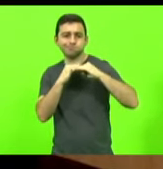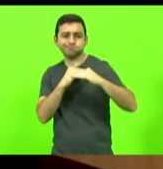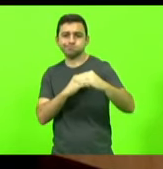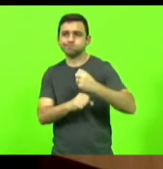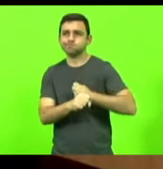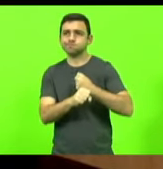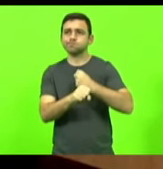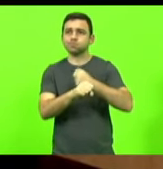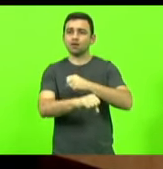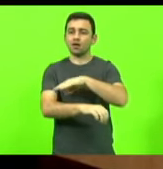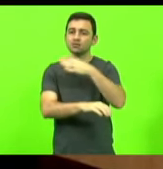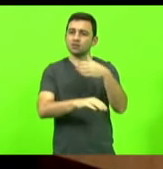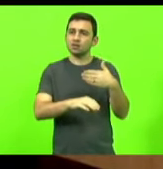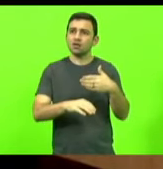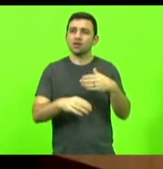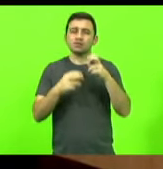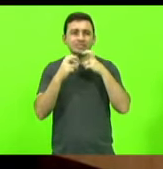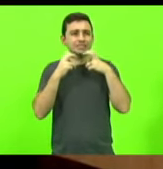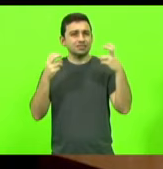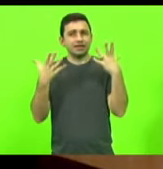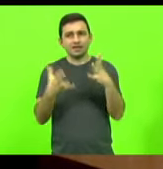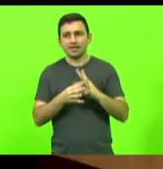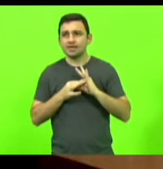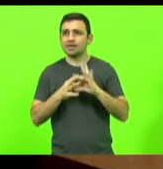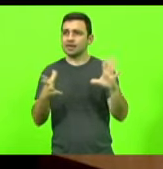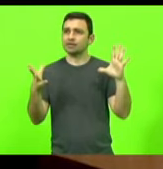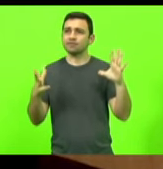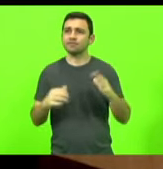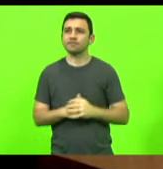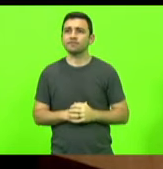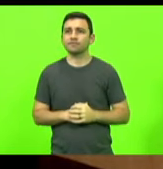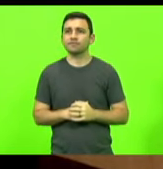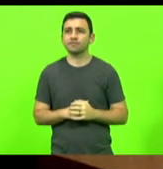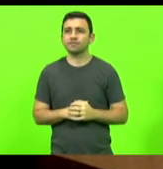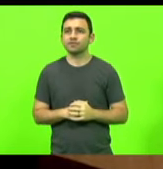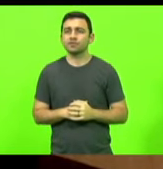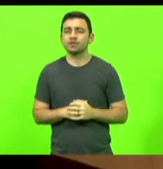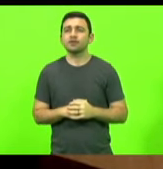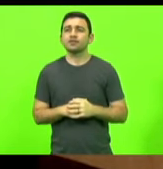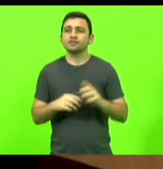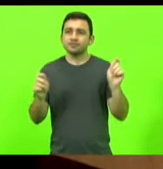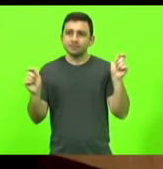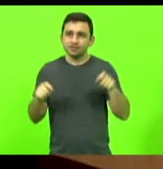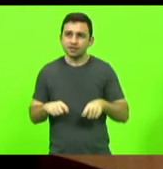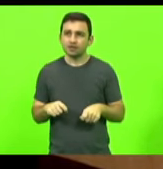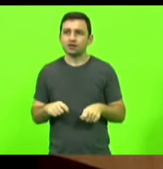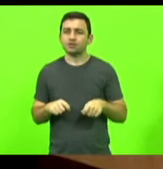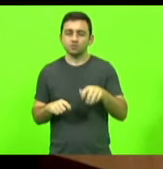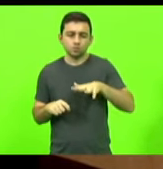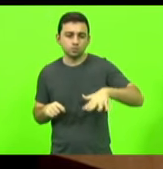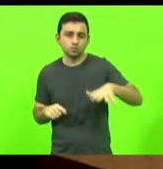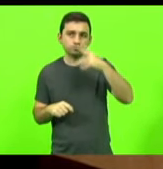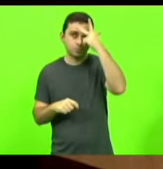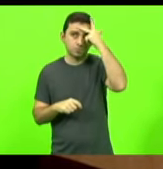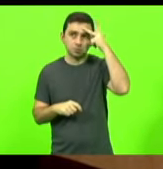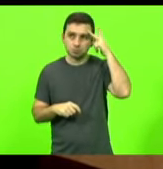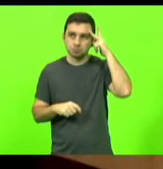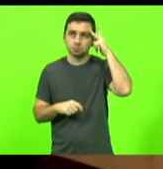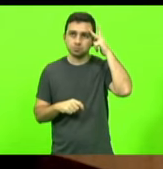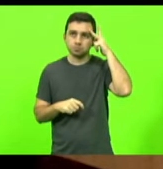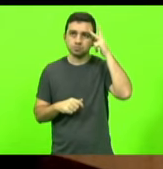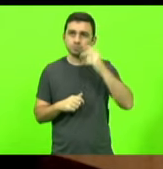serra como um grito de liberdade, como uma oportunidade para aquelas pessoas, e